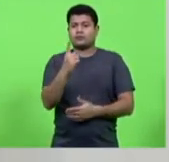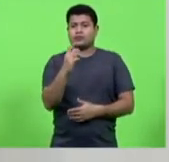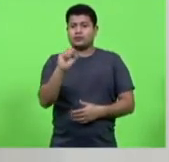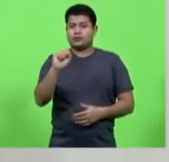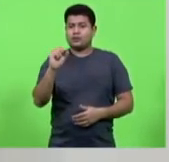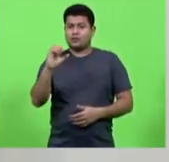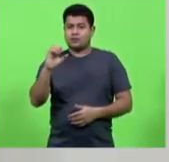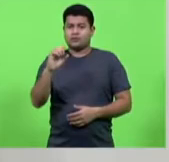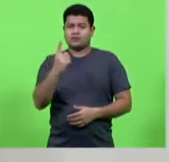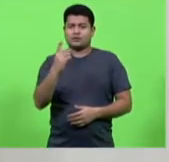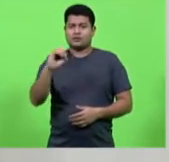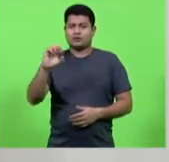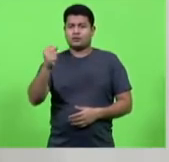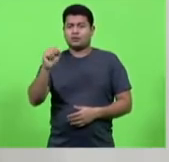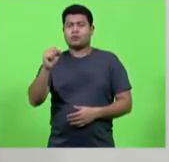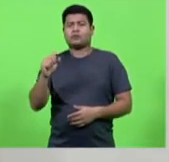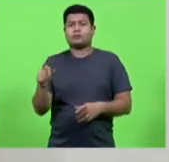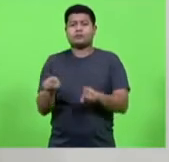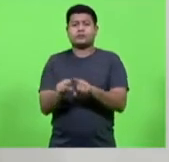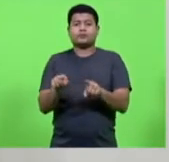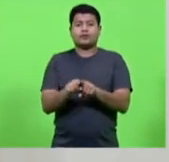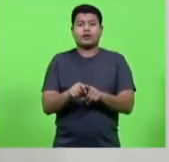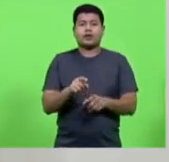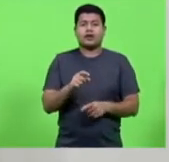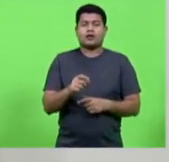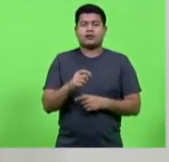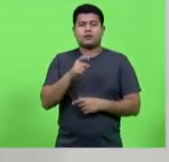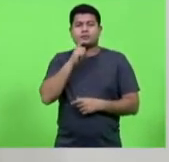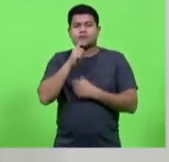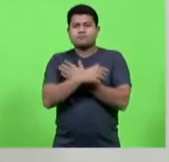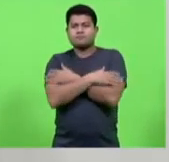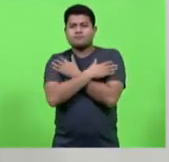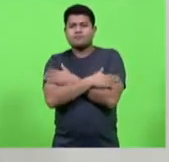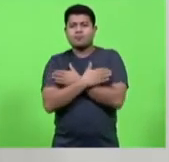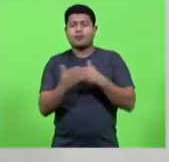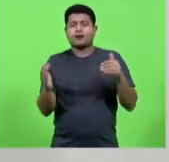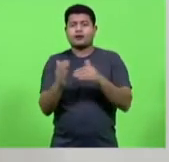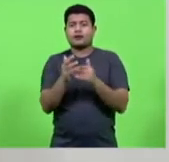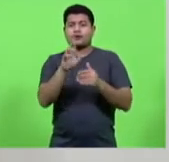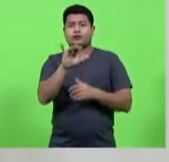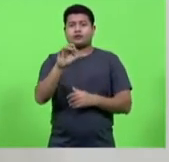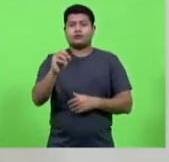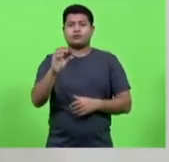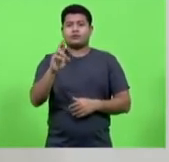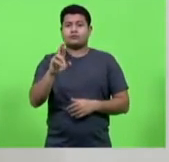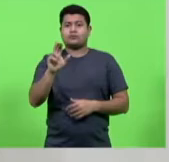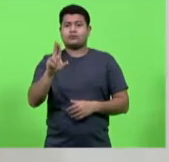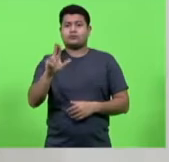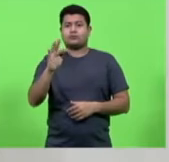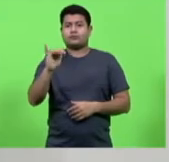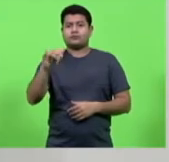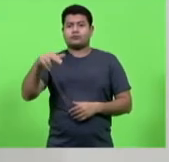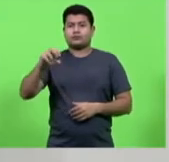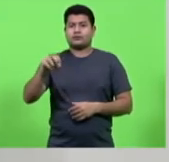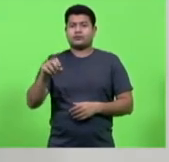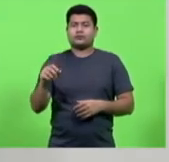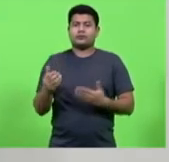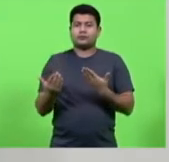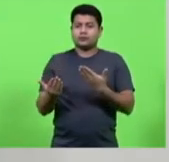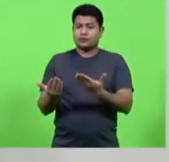também Urubici a Rio Rufino, temos também a luta incansável por São Bonifácio, São